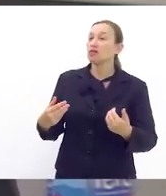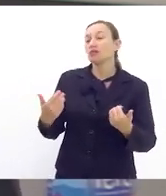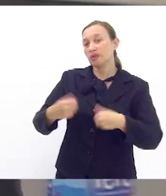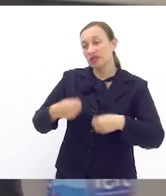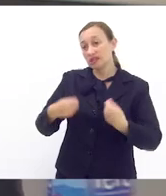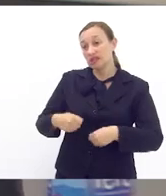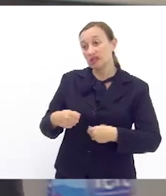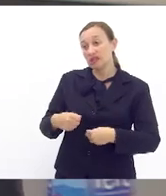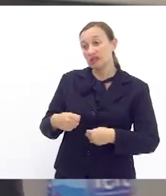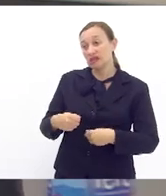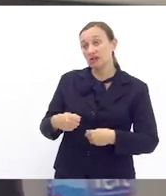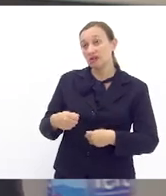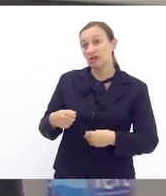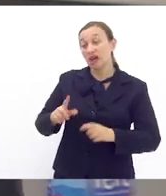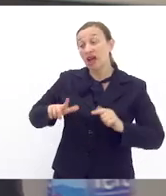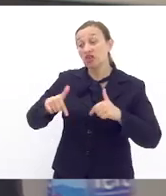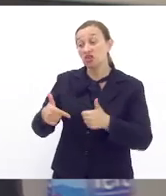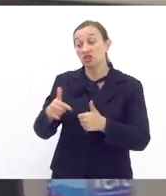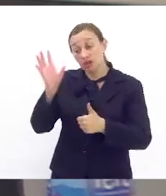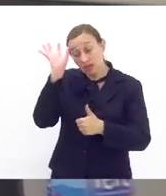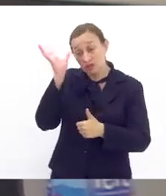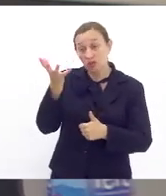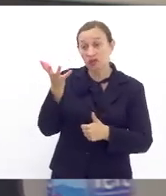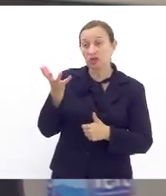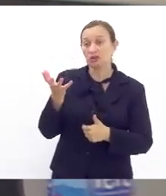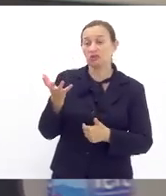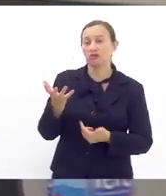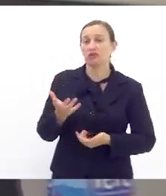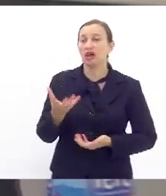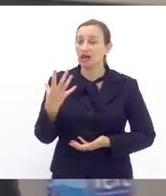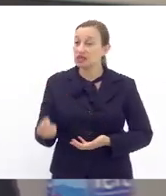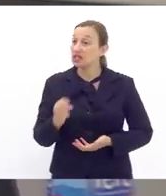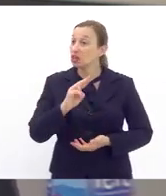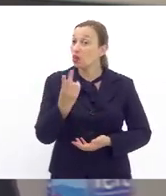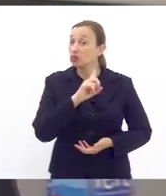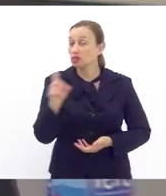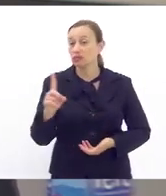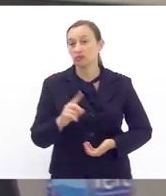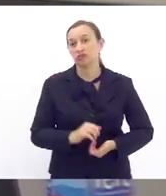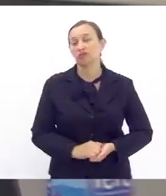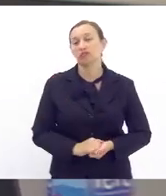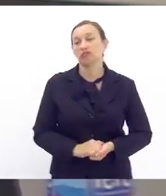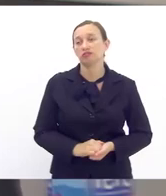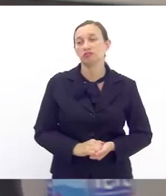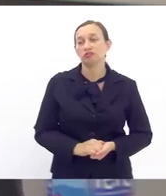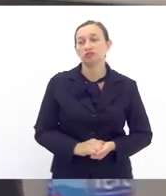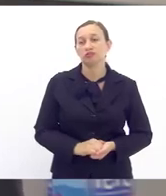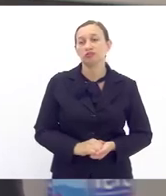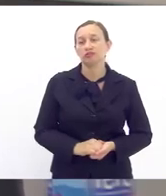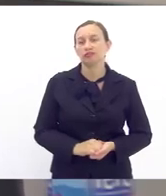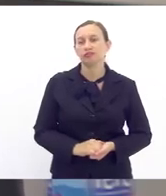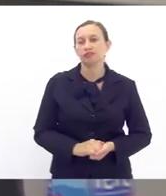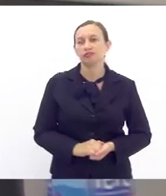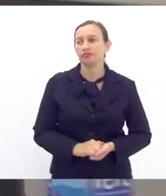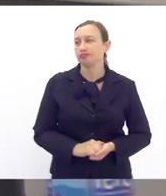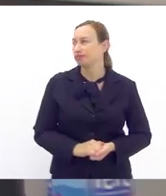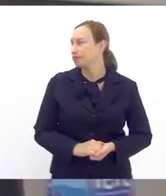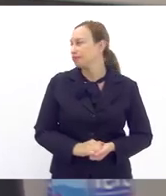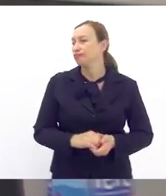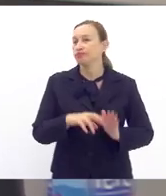esta renovação nas seguintes condições ou não não aceita essa renovação